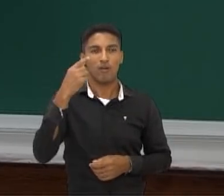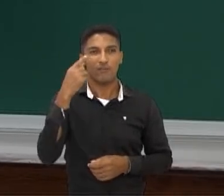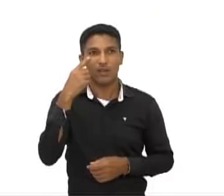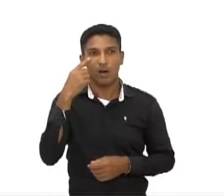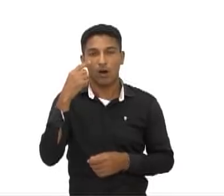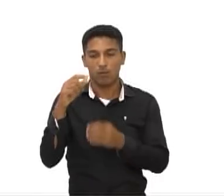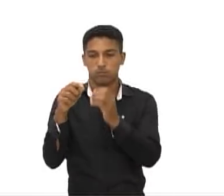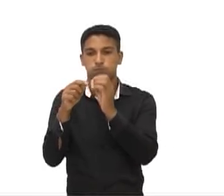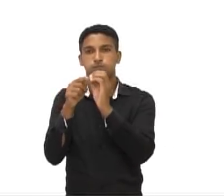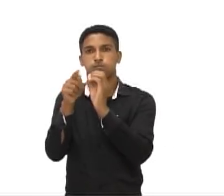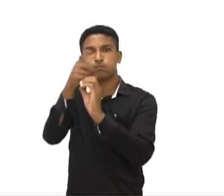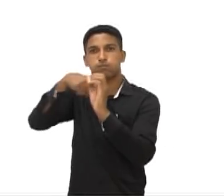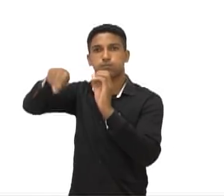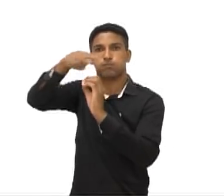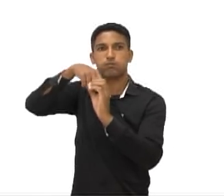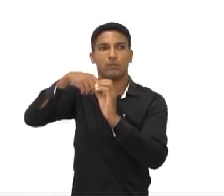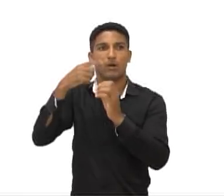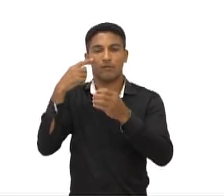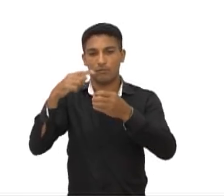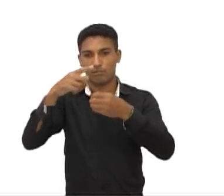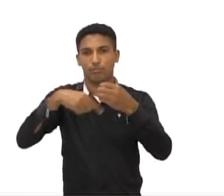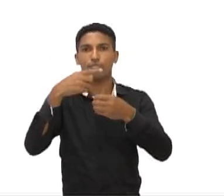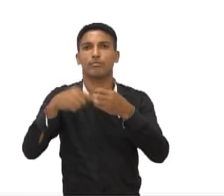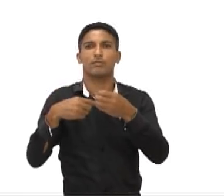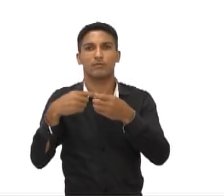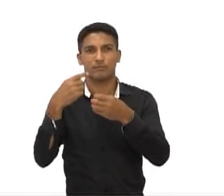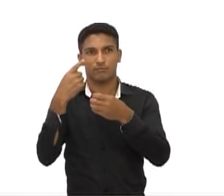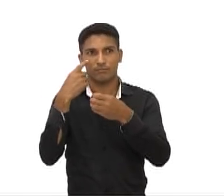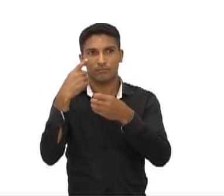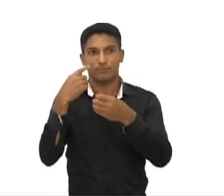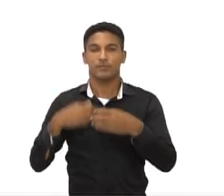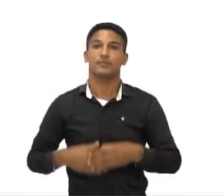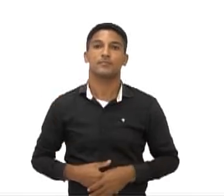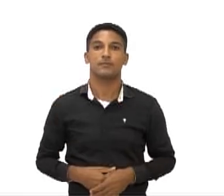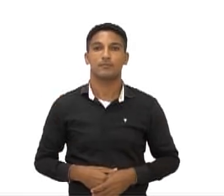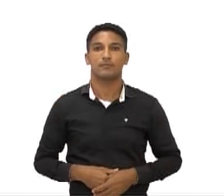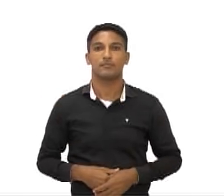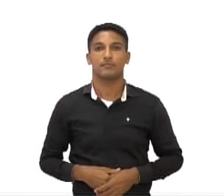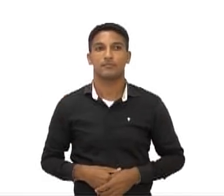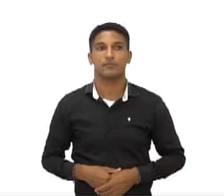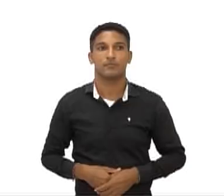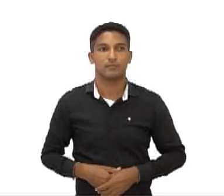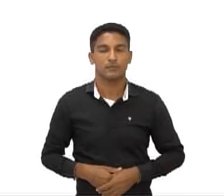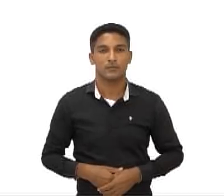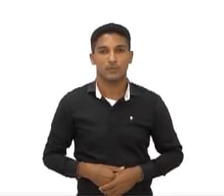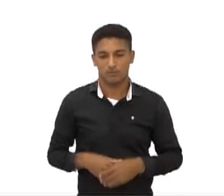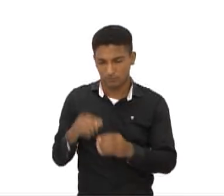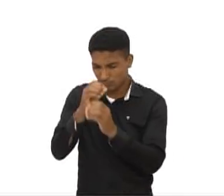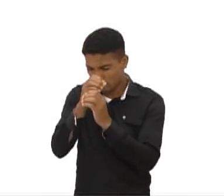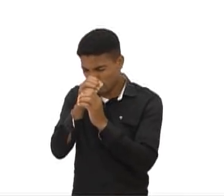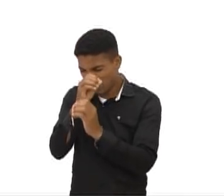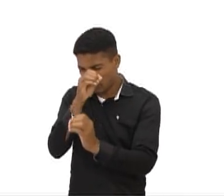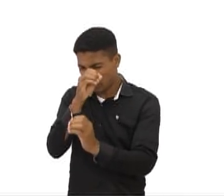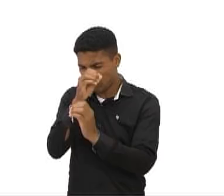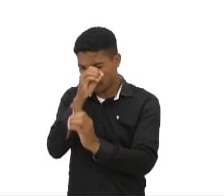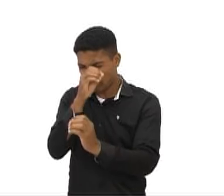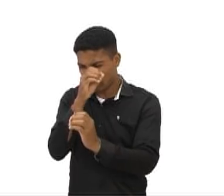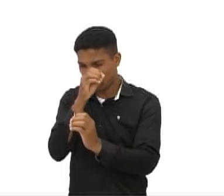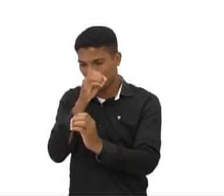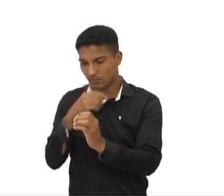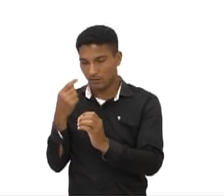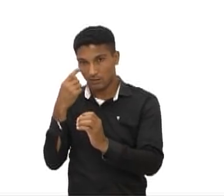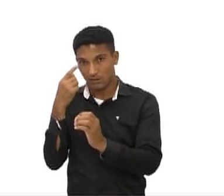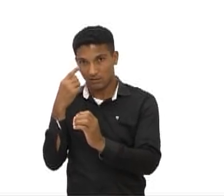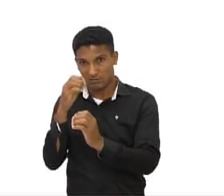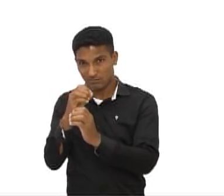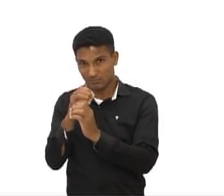dele é conhecido como modelo bolinha de bilhar. E o que ele concluiu? Ele concluiu algumas coisas. Por exemplo, isso aqui, ó, olha